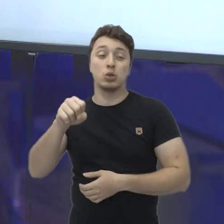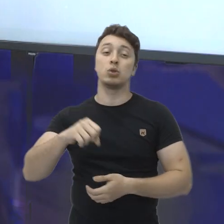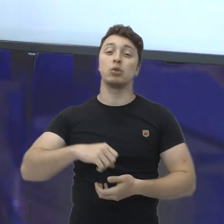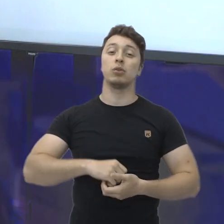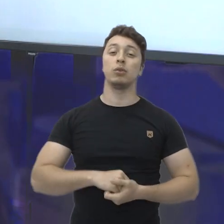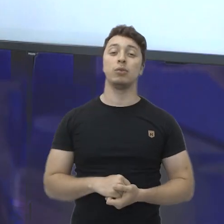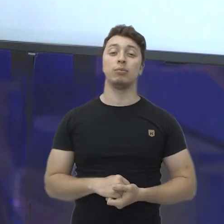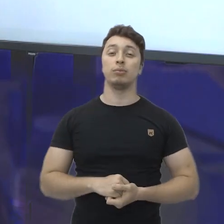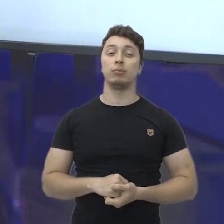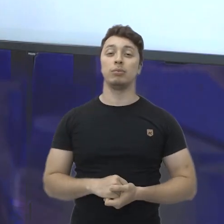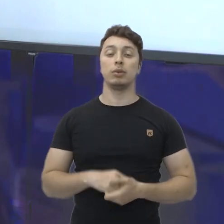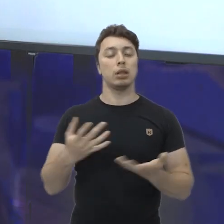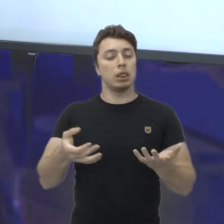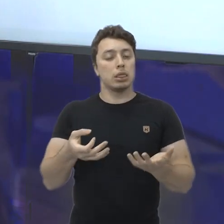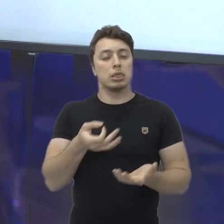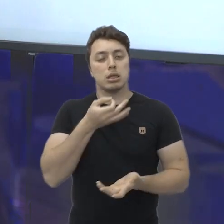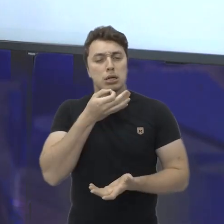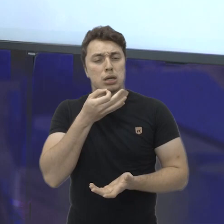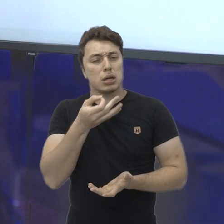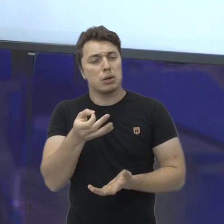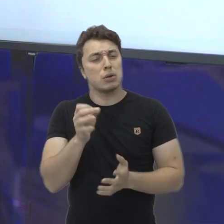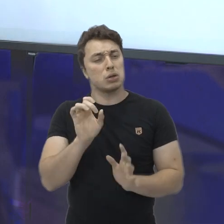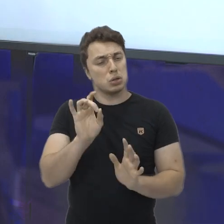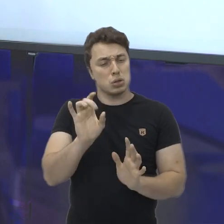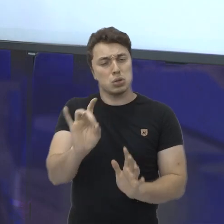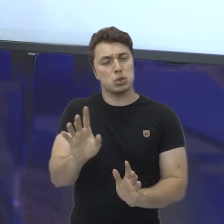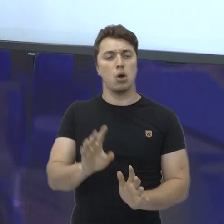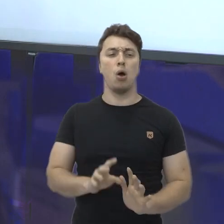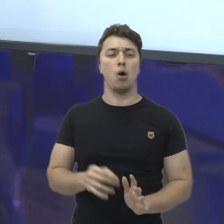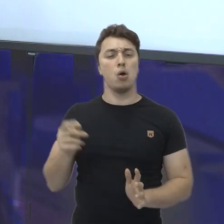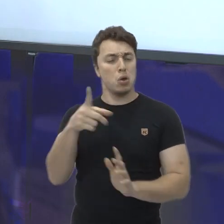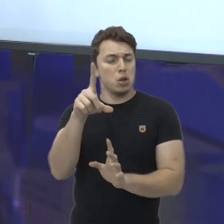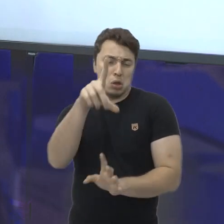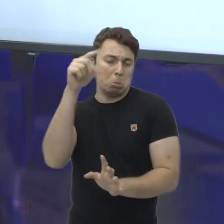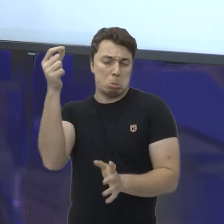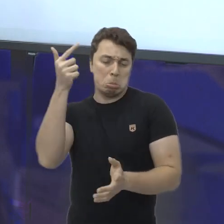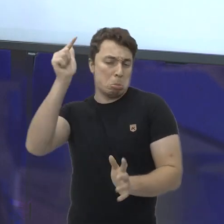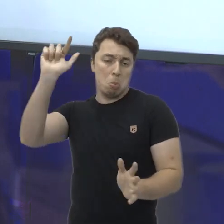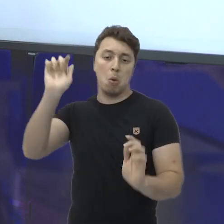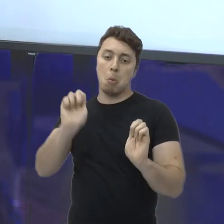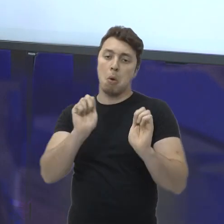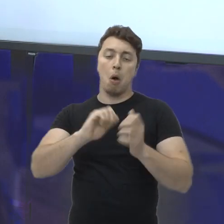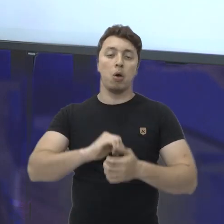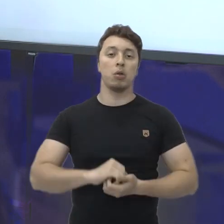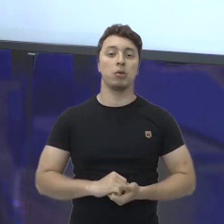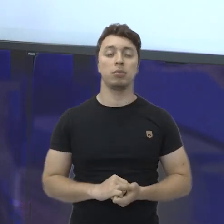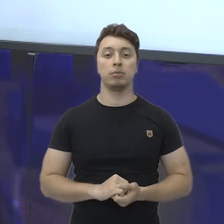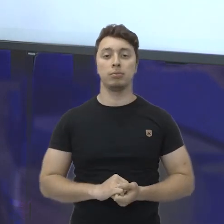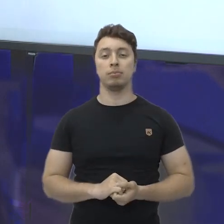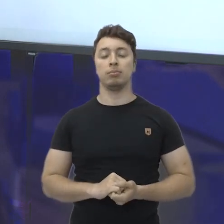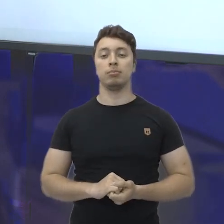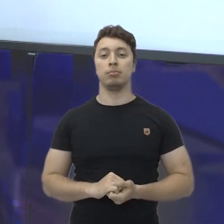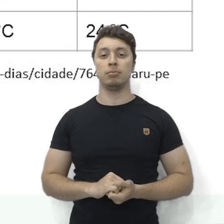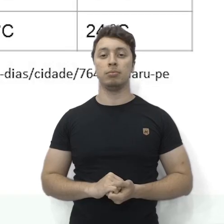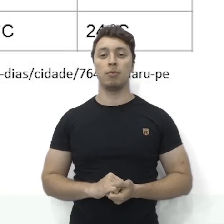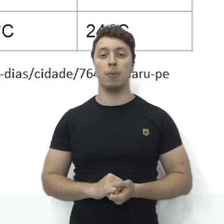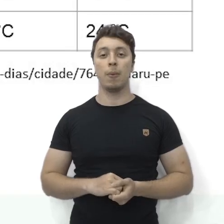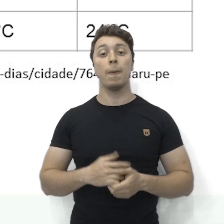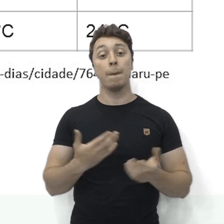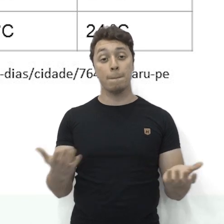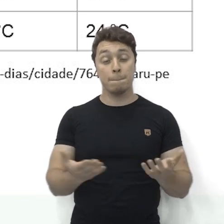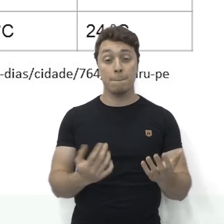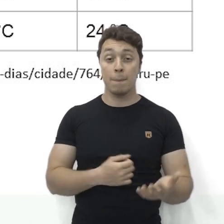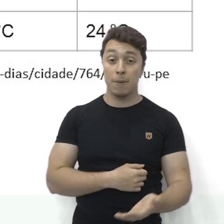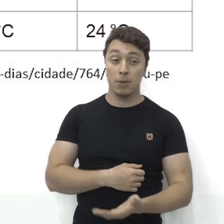que é uma sugestão de datas. Você fica a seu critério escolher qual semana. Vamos lá, coloquei